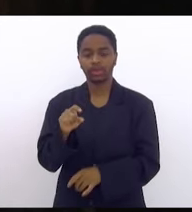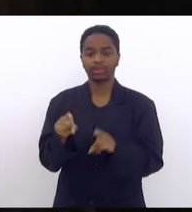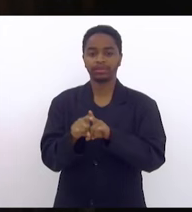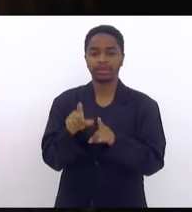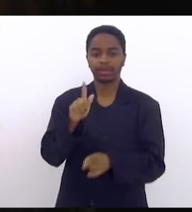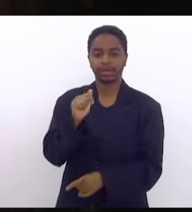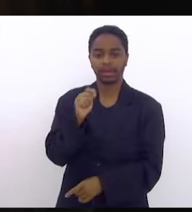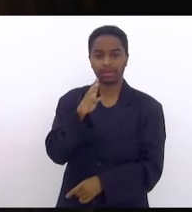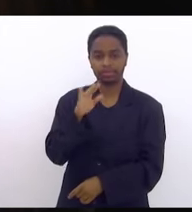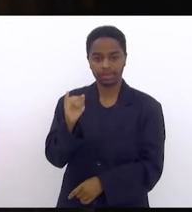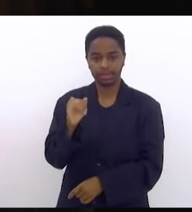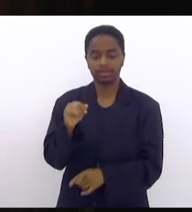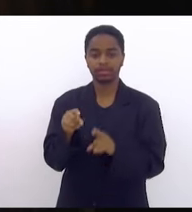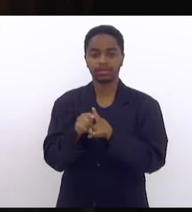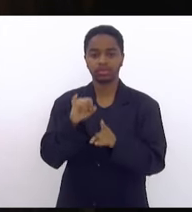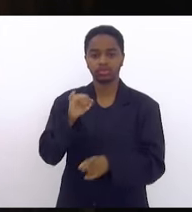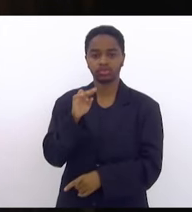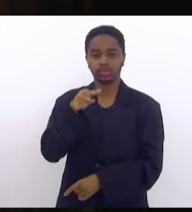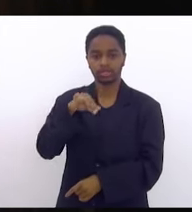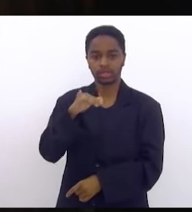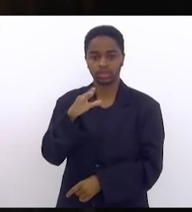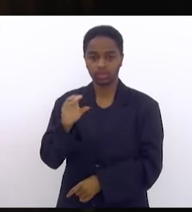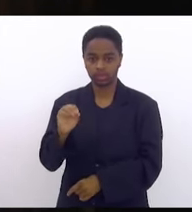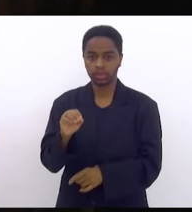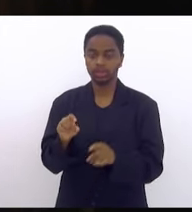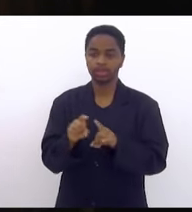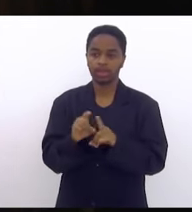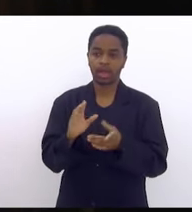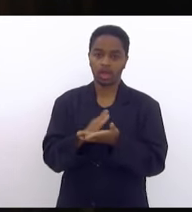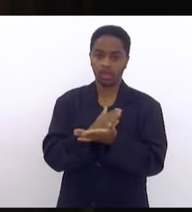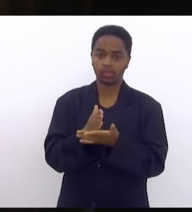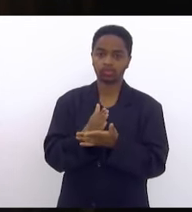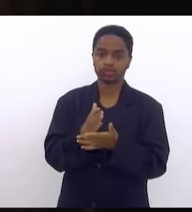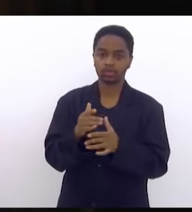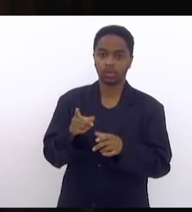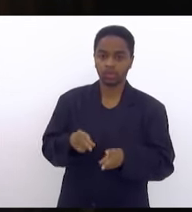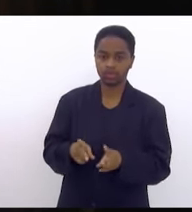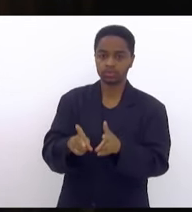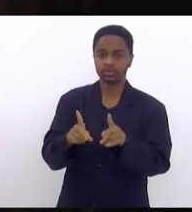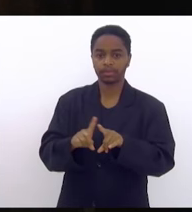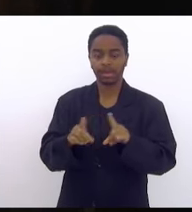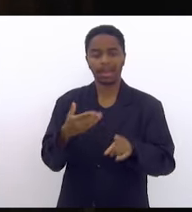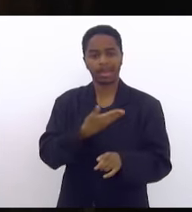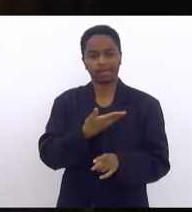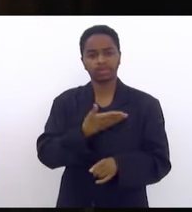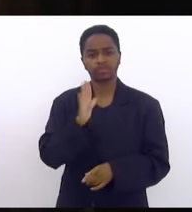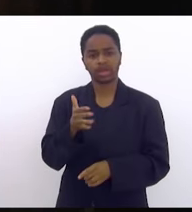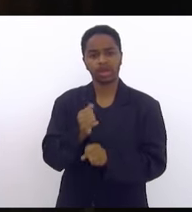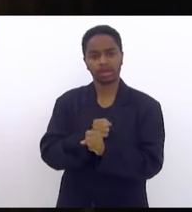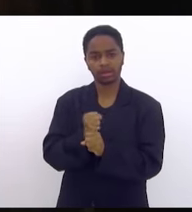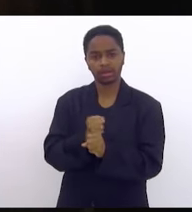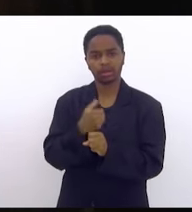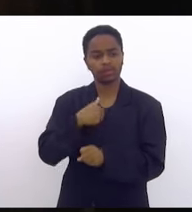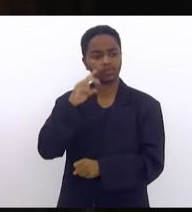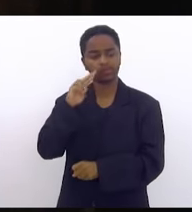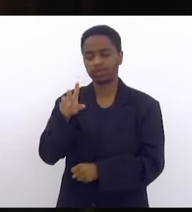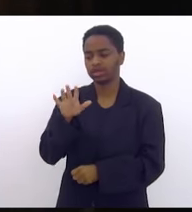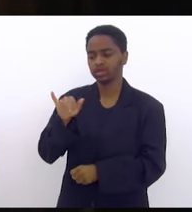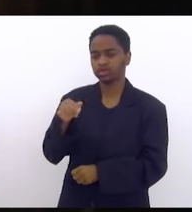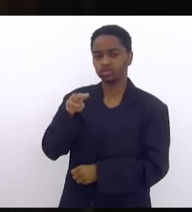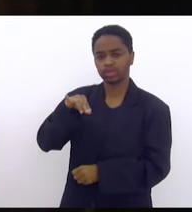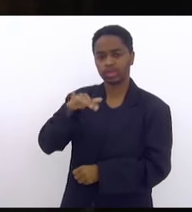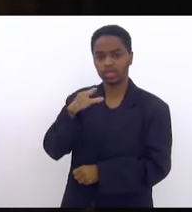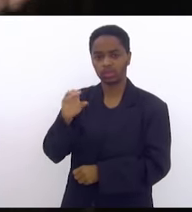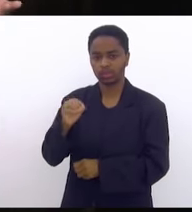são vereadores que passaram lá também, alguns estão, mas são amigos de muitos anos já, eu vi o Juninho nascer